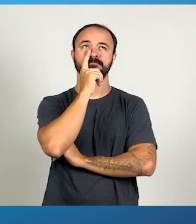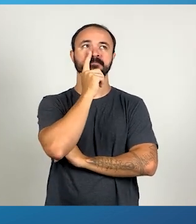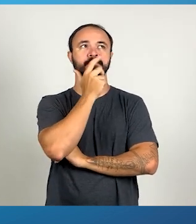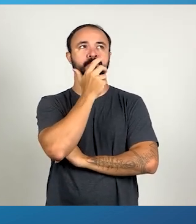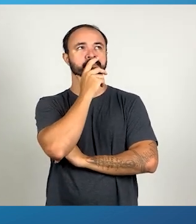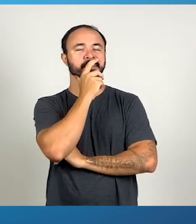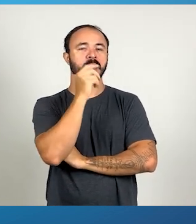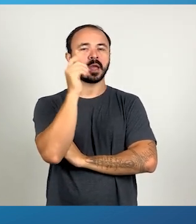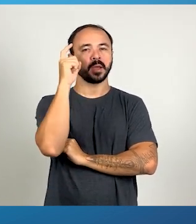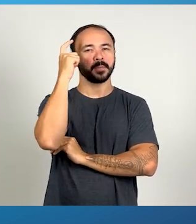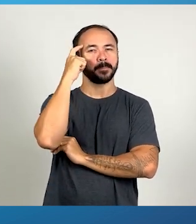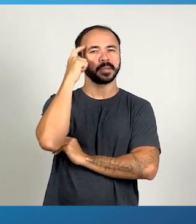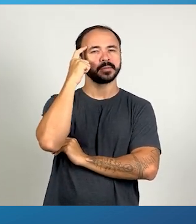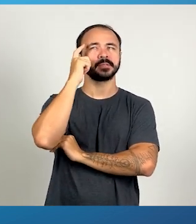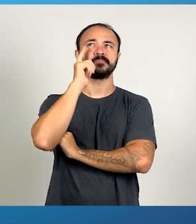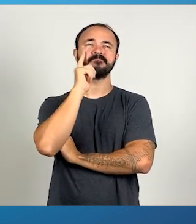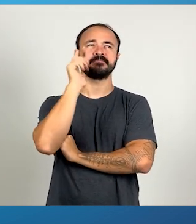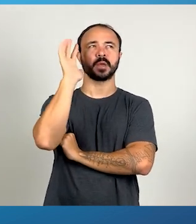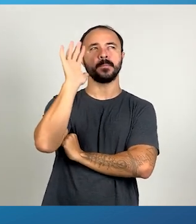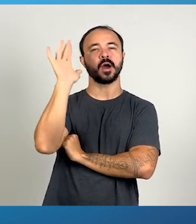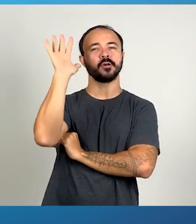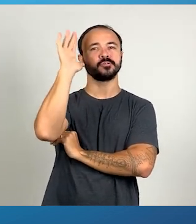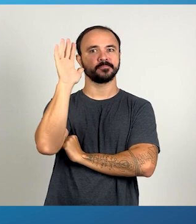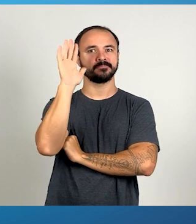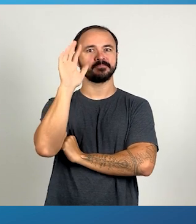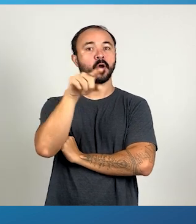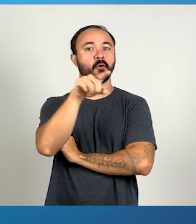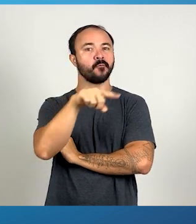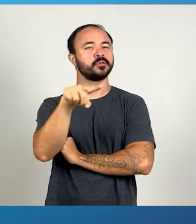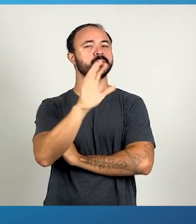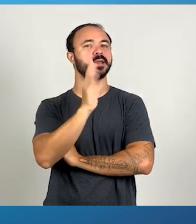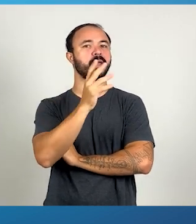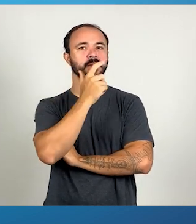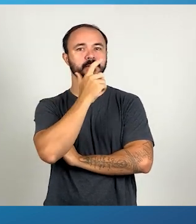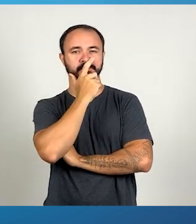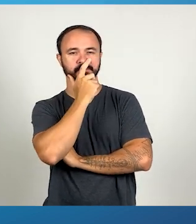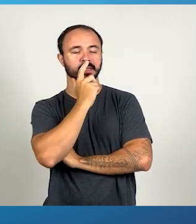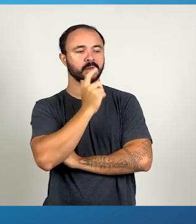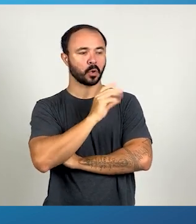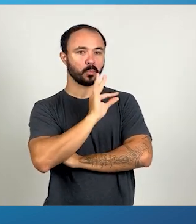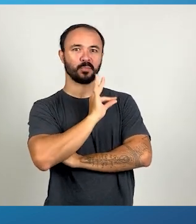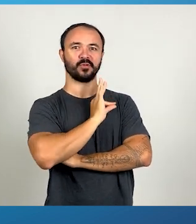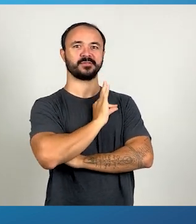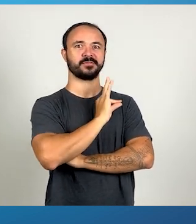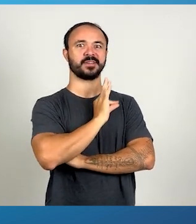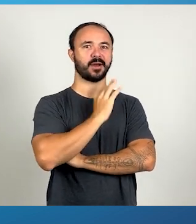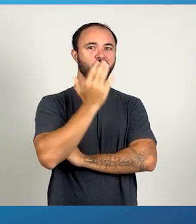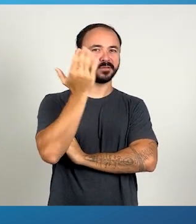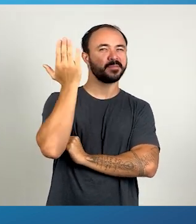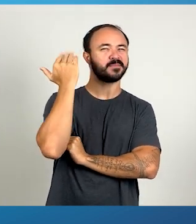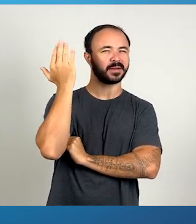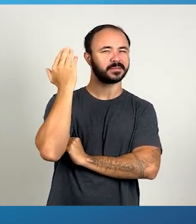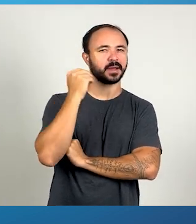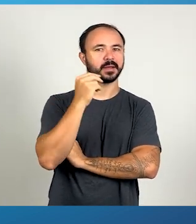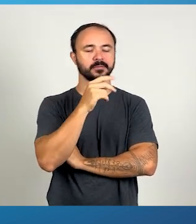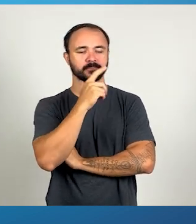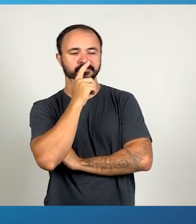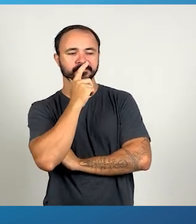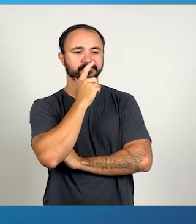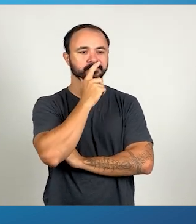Imagine que você é um verdadeiro detetive do passado. Imaginou? E as